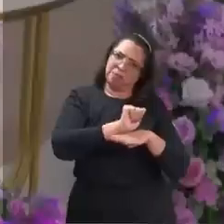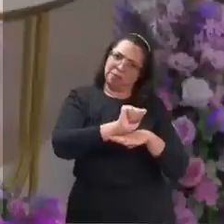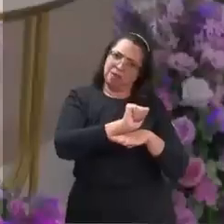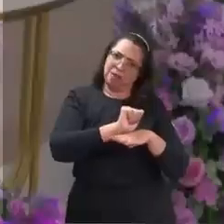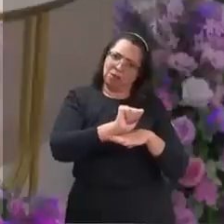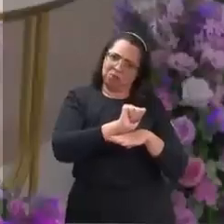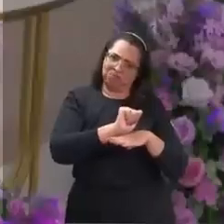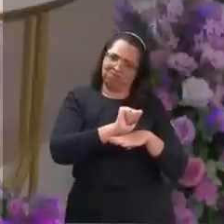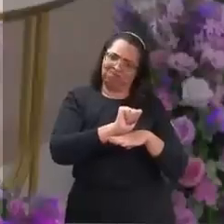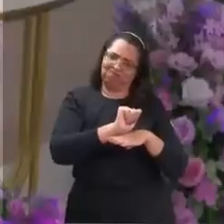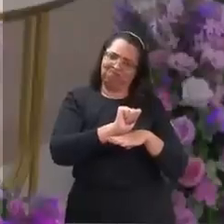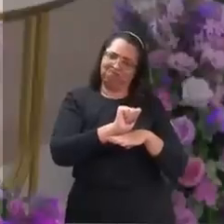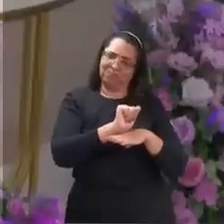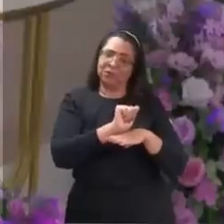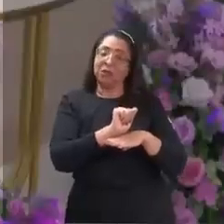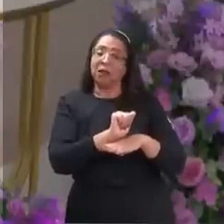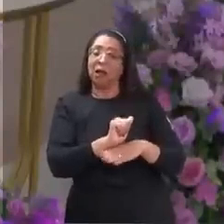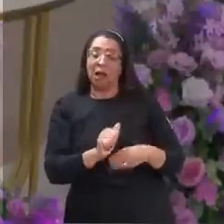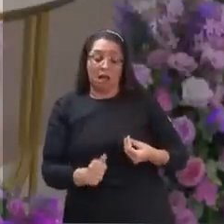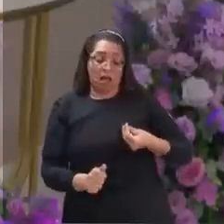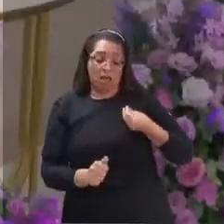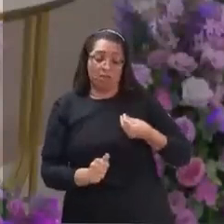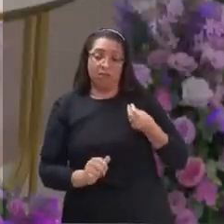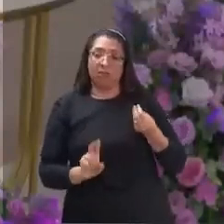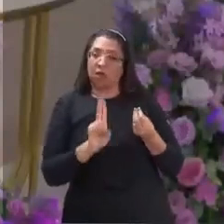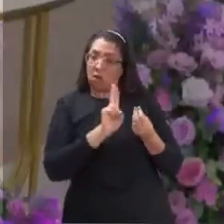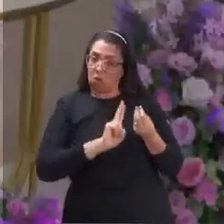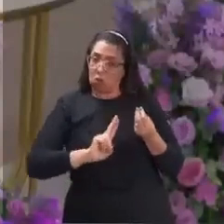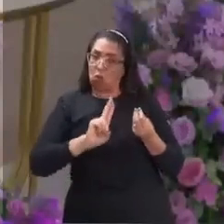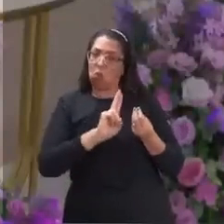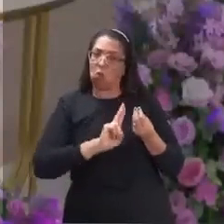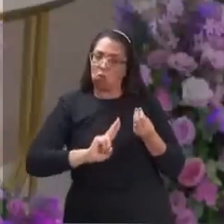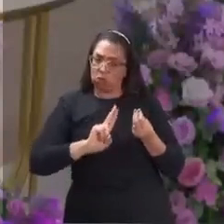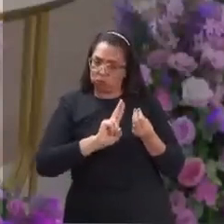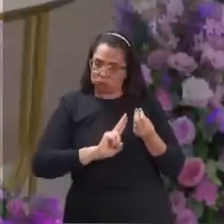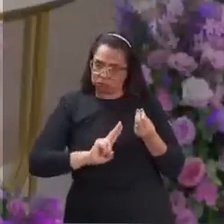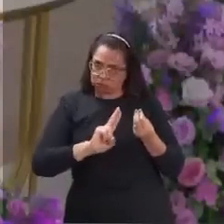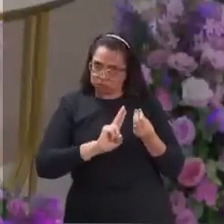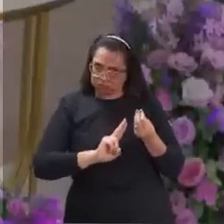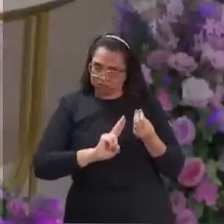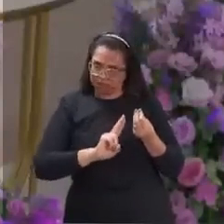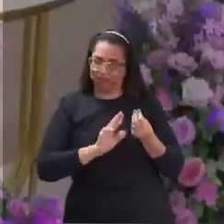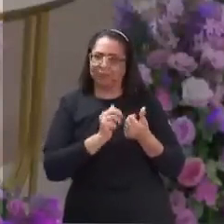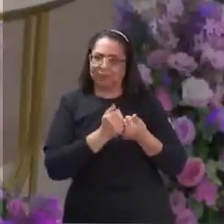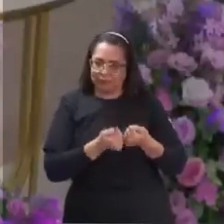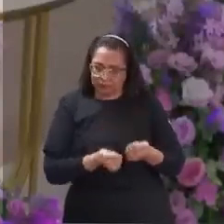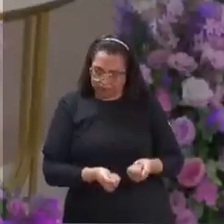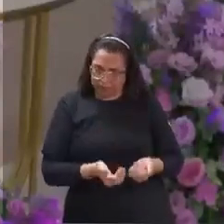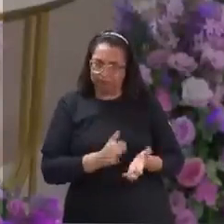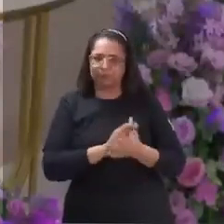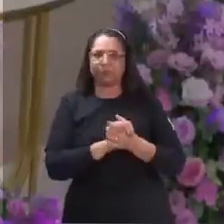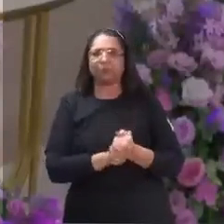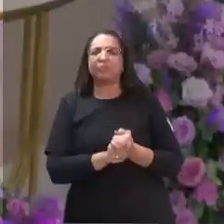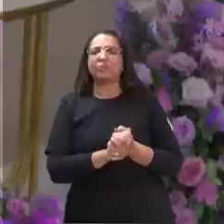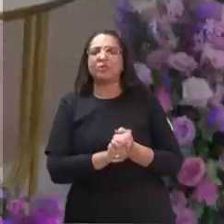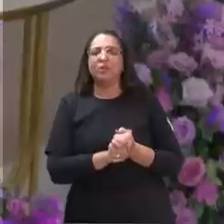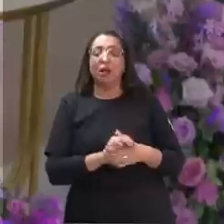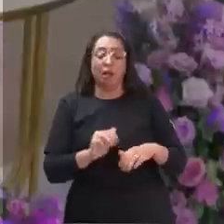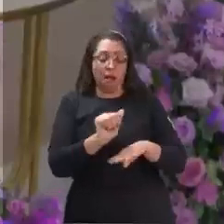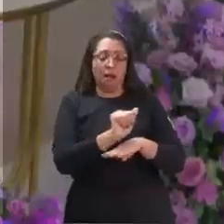não usar Abraão, ou até poderia, mas lhe dar uma mulher produtiva, uma